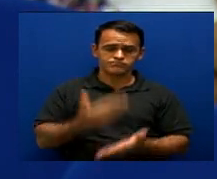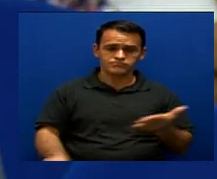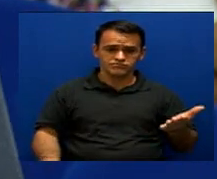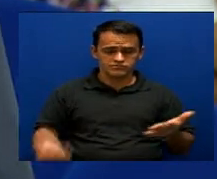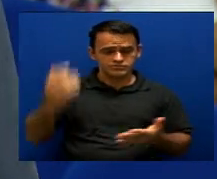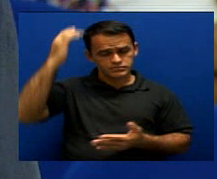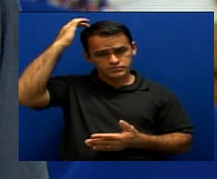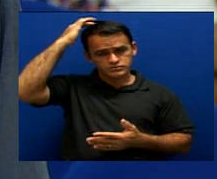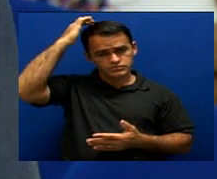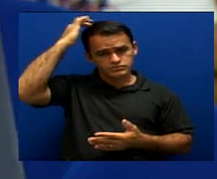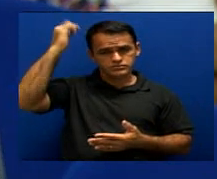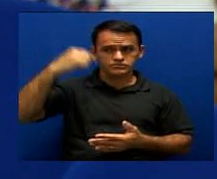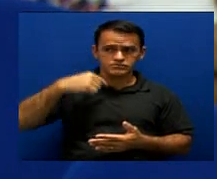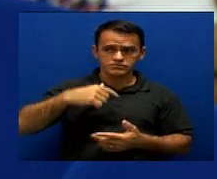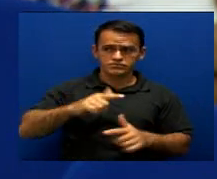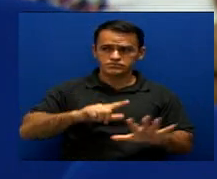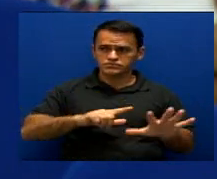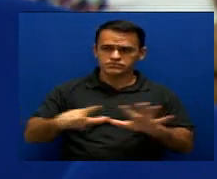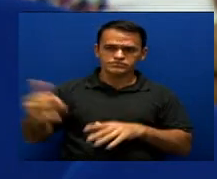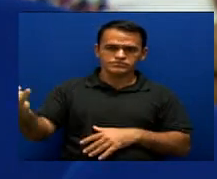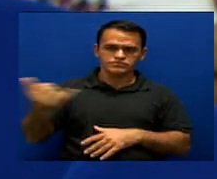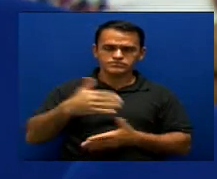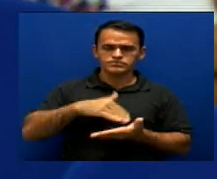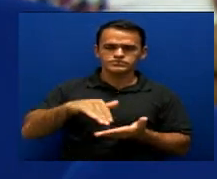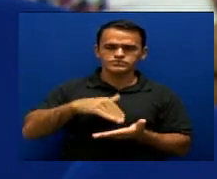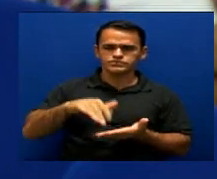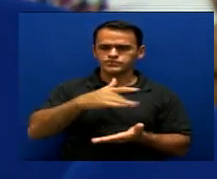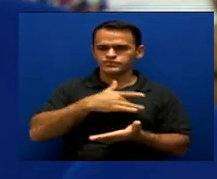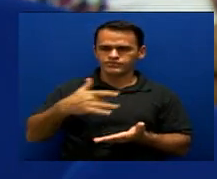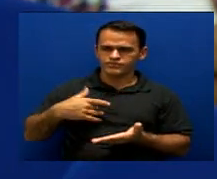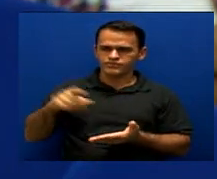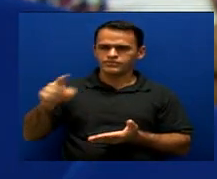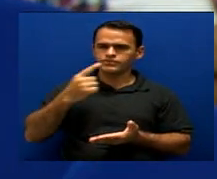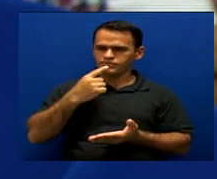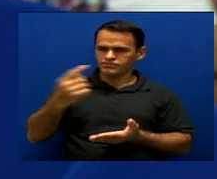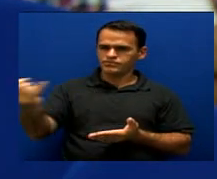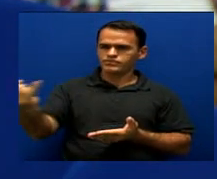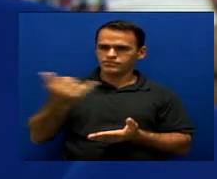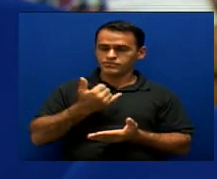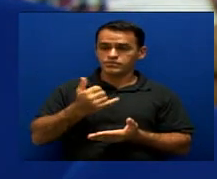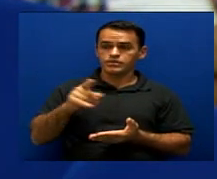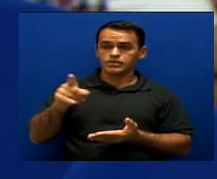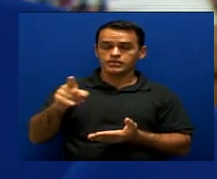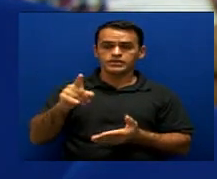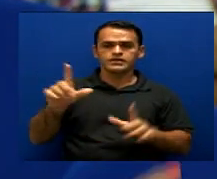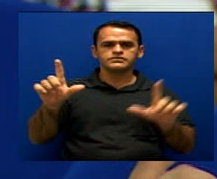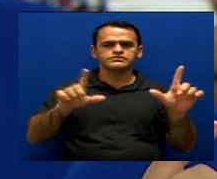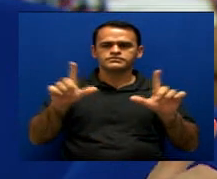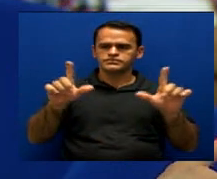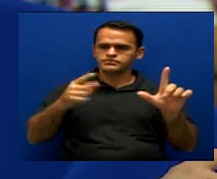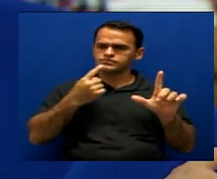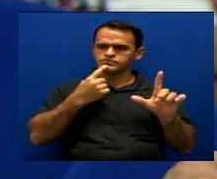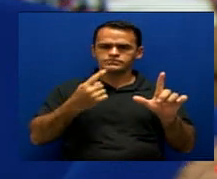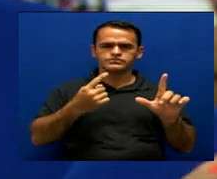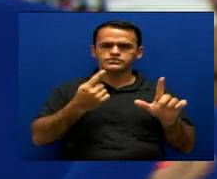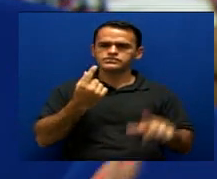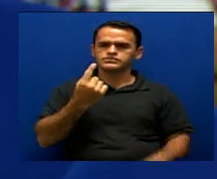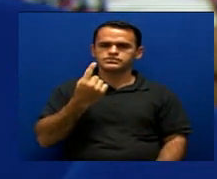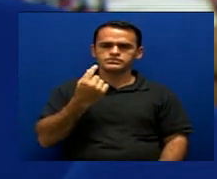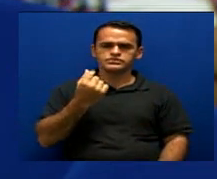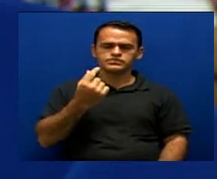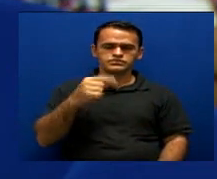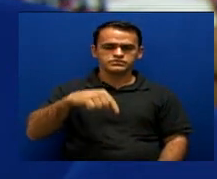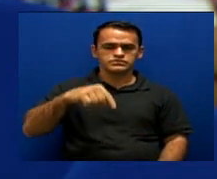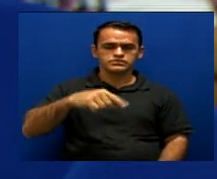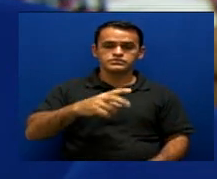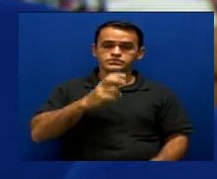eu ouvi essa semana o secretário da saúde ele vai pra imprensa e diz que não tem aqui